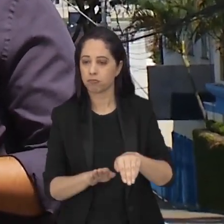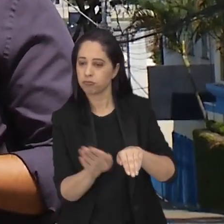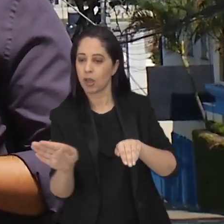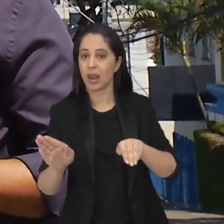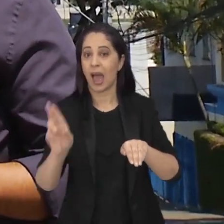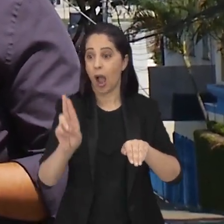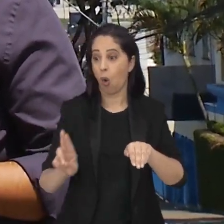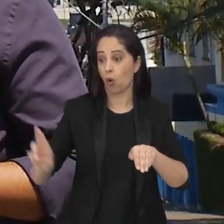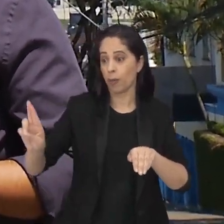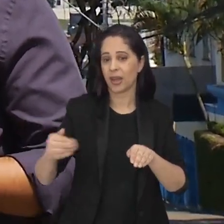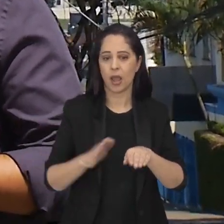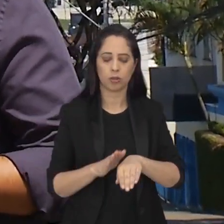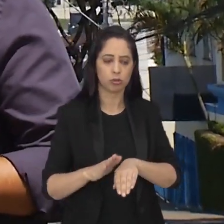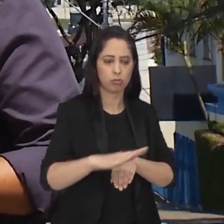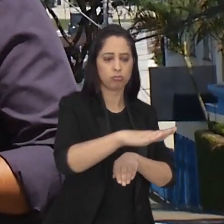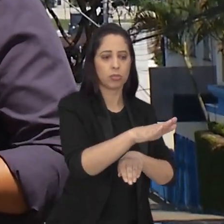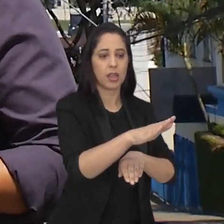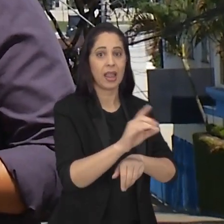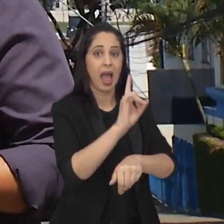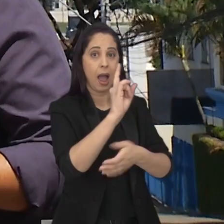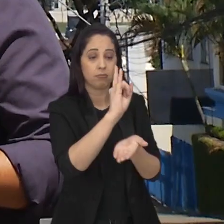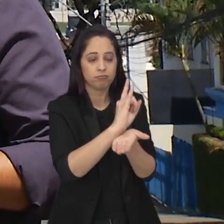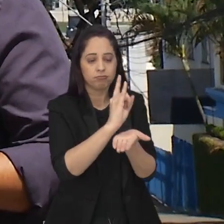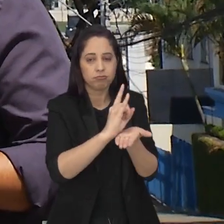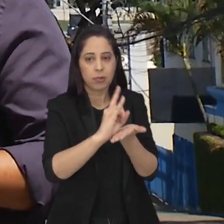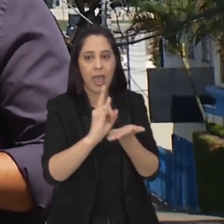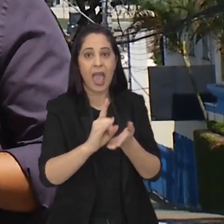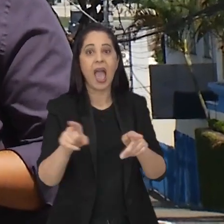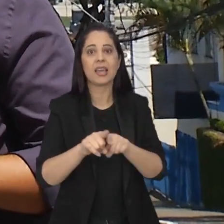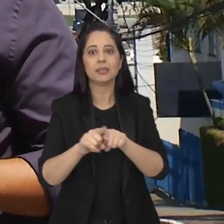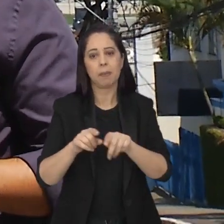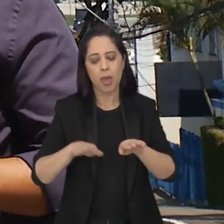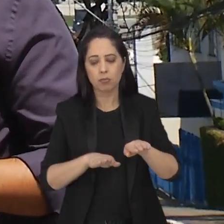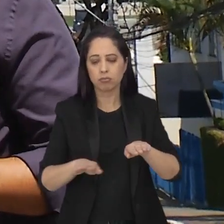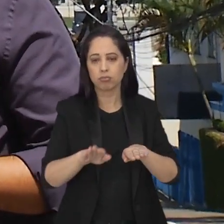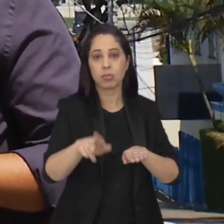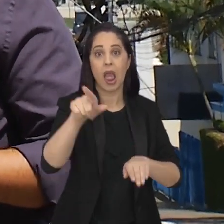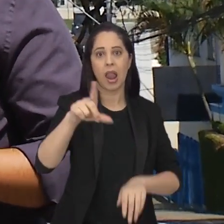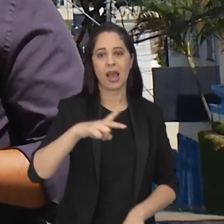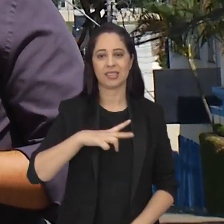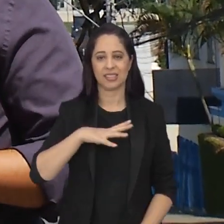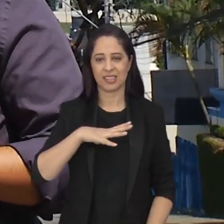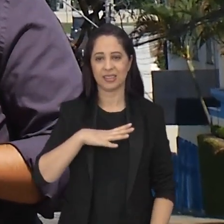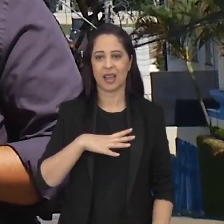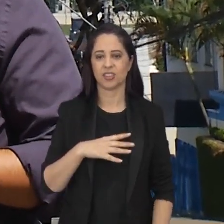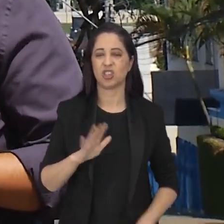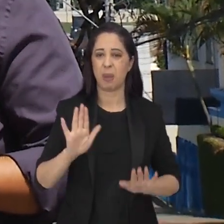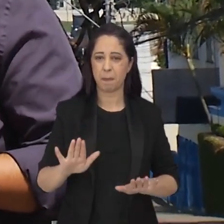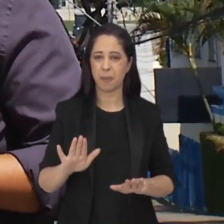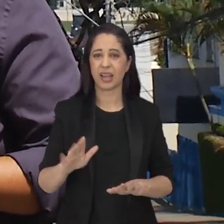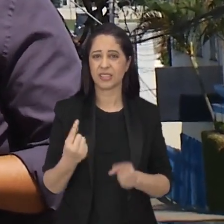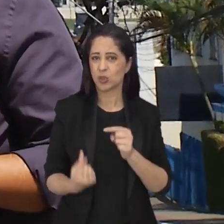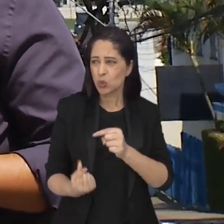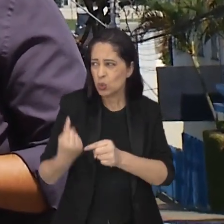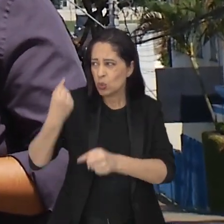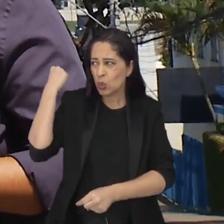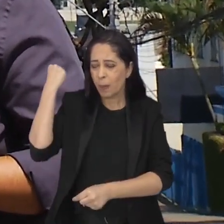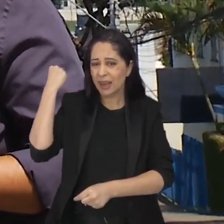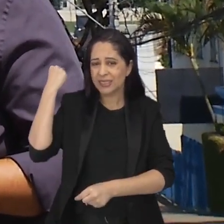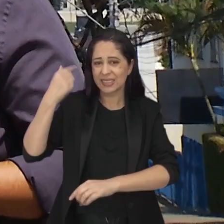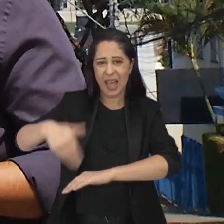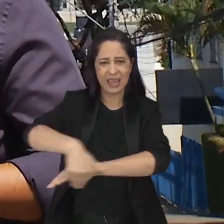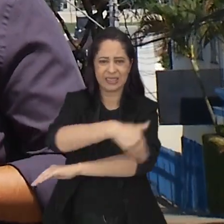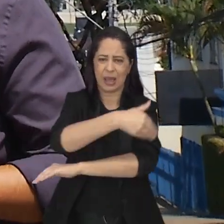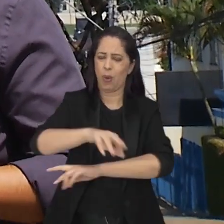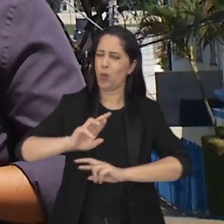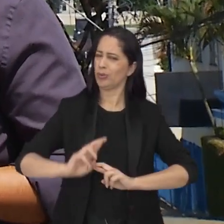exemplo, Urbanova e Jardim Aquários, também é caminho para quem vai para o centro da cidade. Mas olha só, nem sempre foi assim.